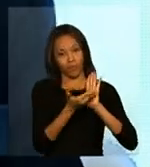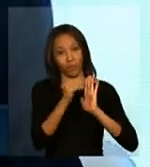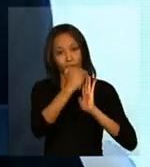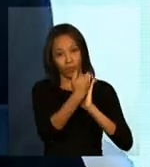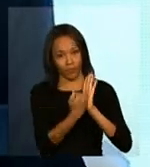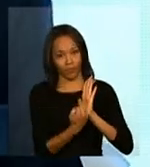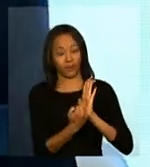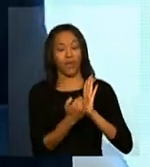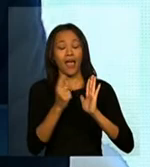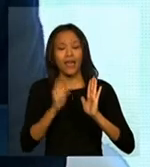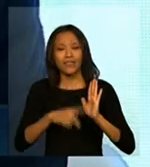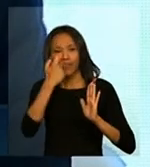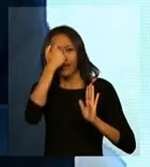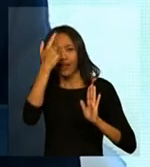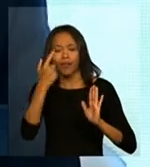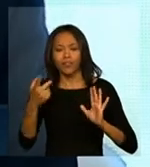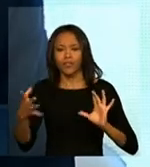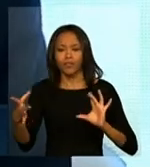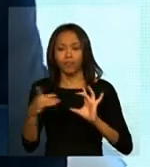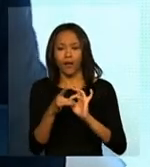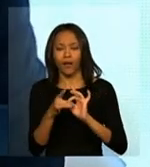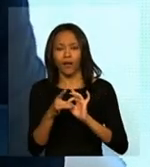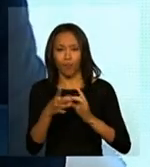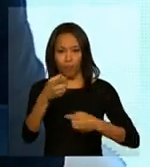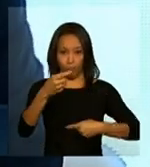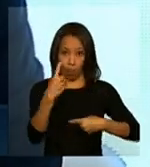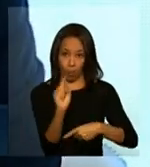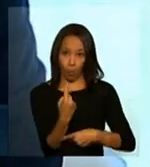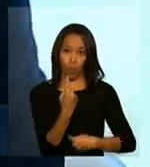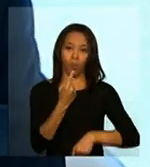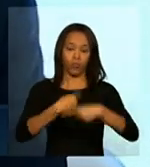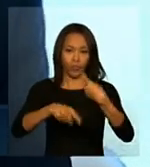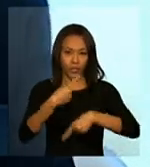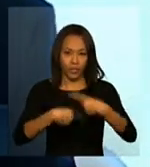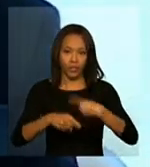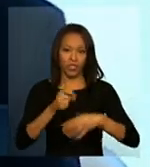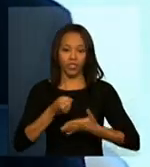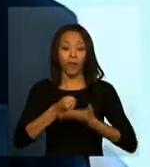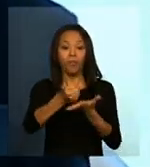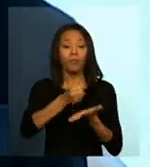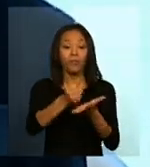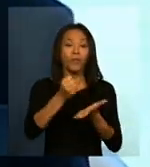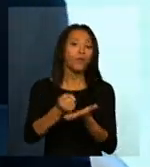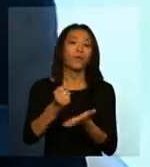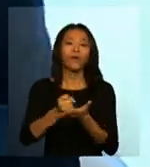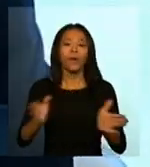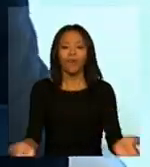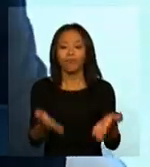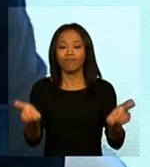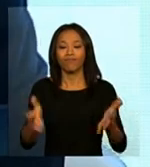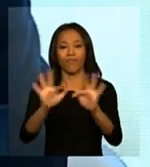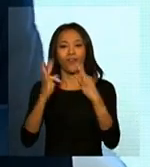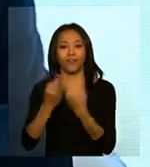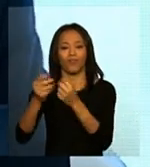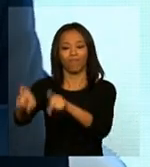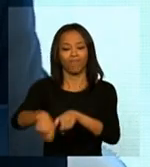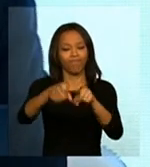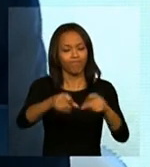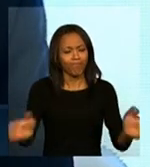de combinar uma política de apoio e fomento à agricultura familiar de um lado